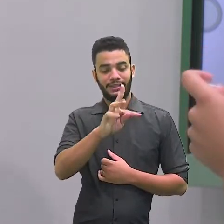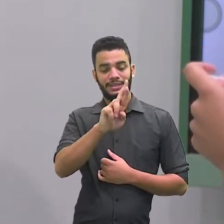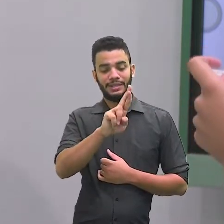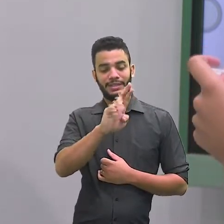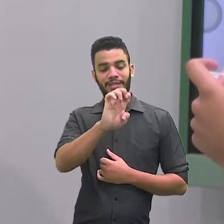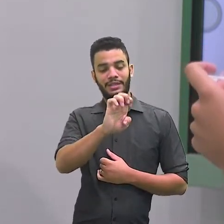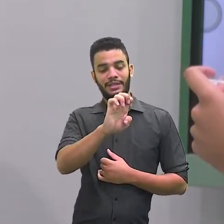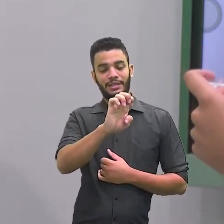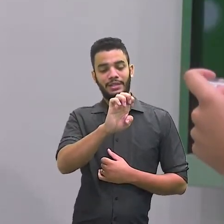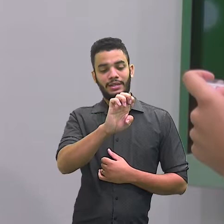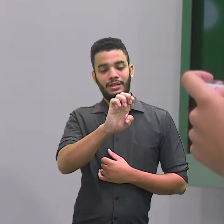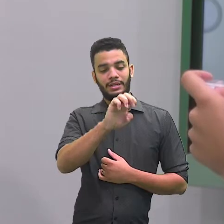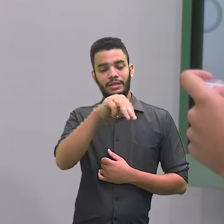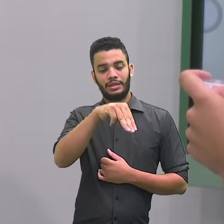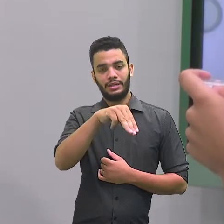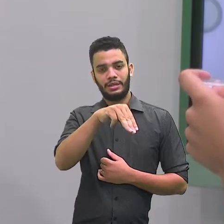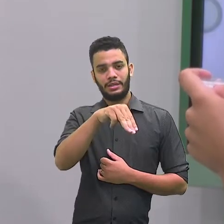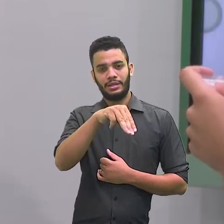M E